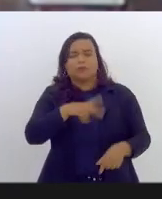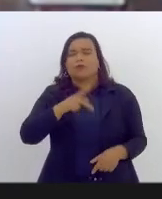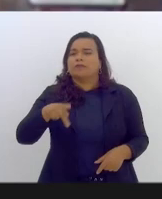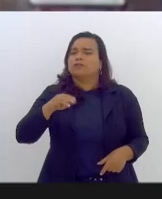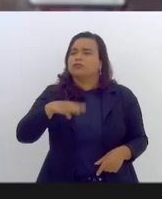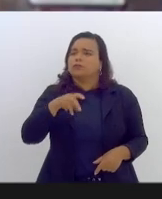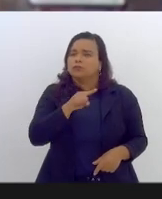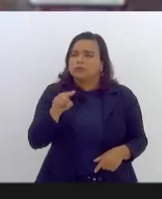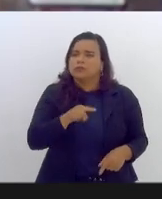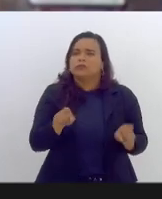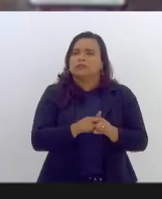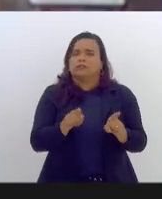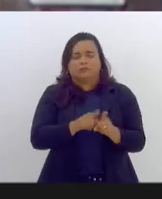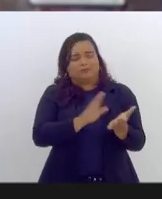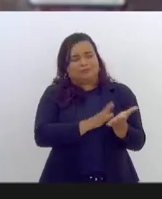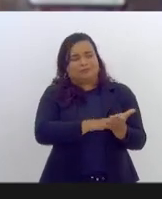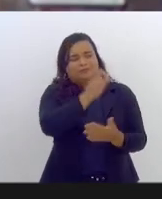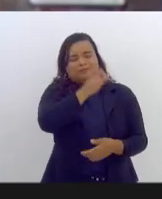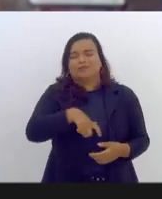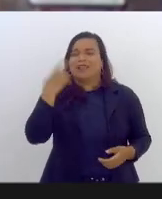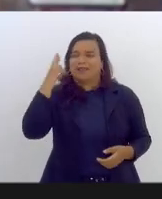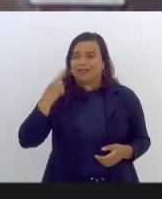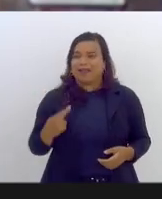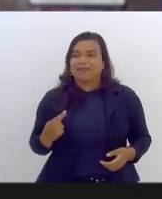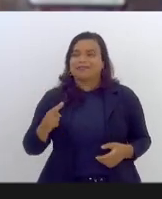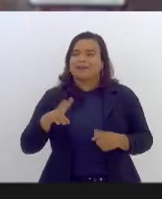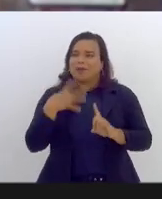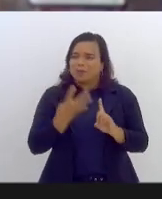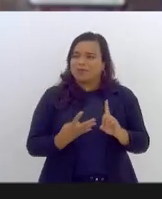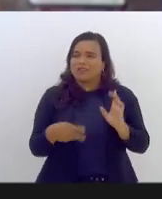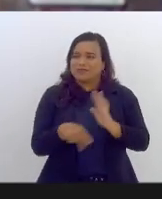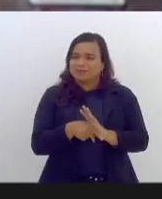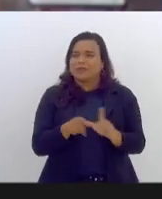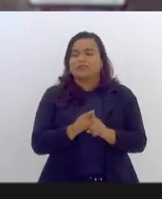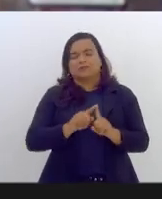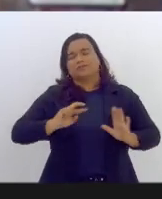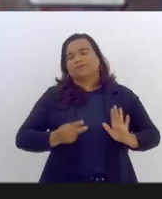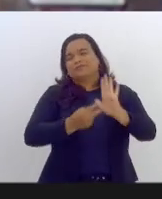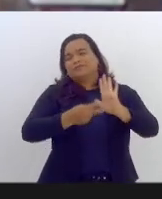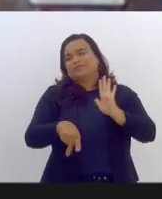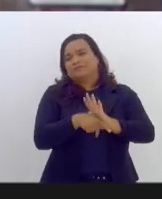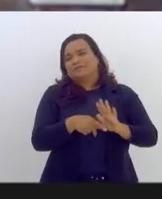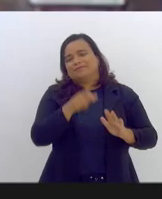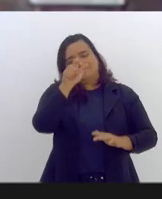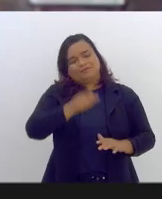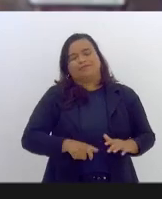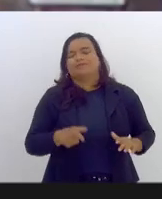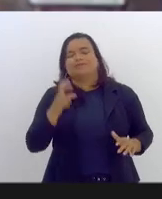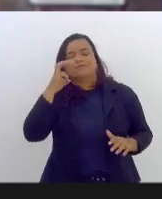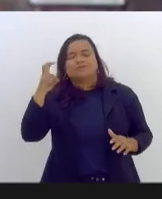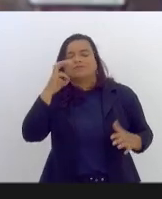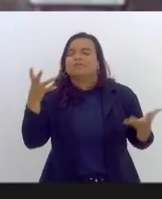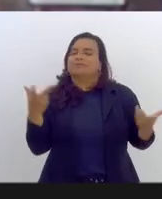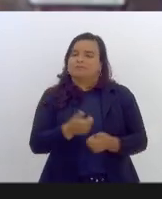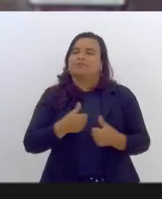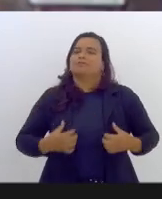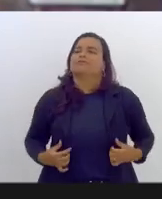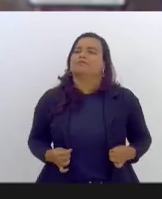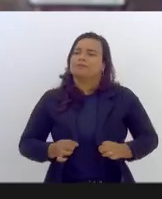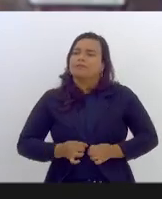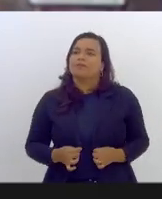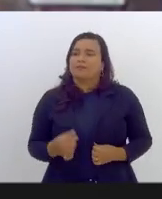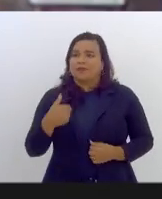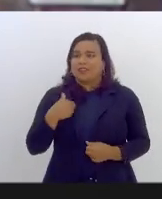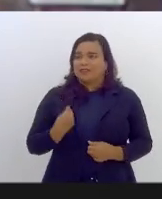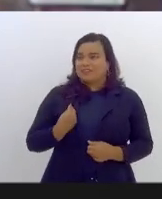a você, Renata, pela homenagem, pelo reconhecimento a esse grande intelectual. Eu fico